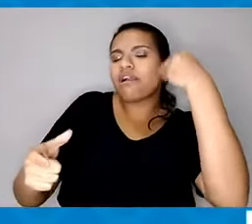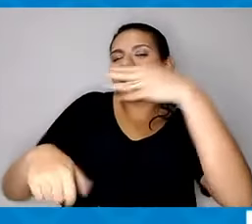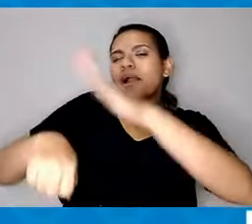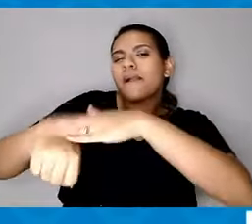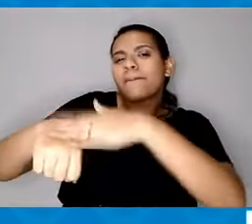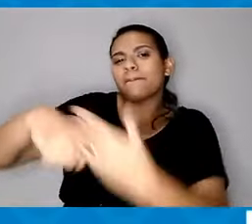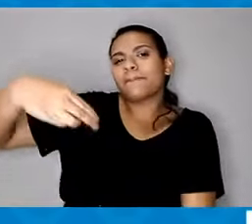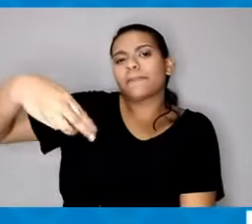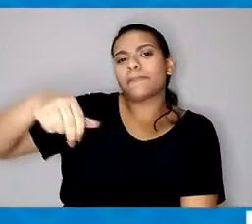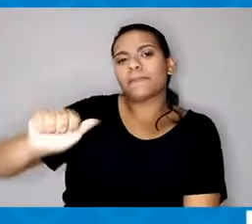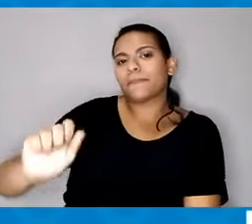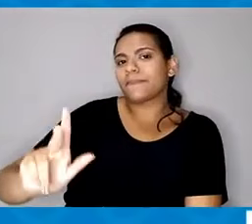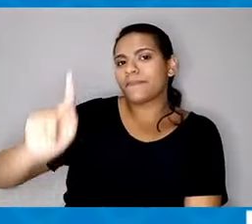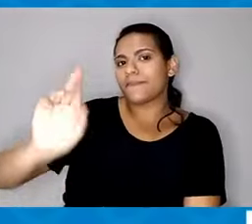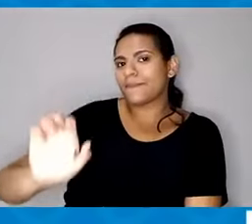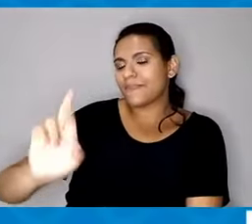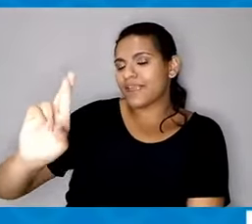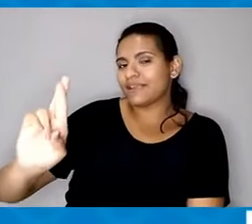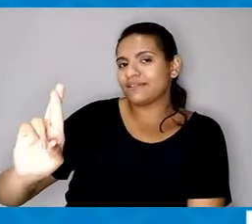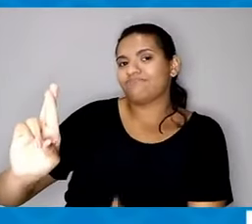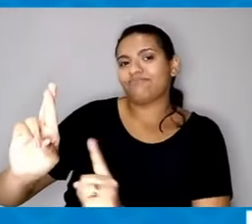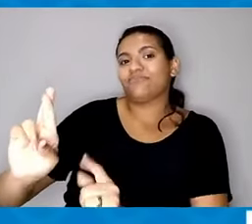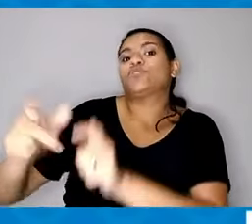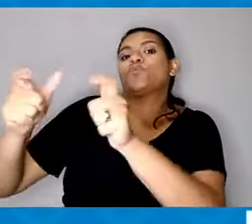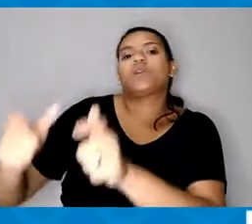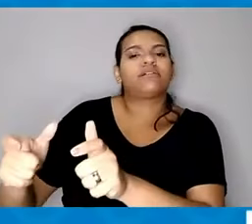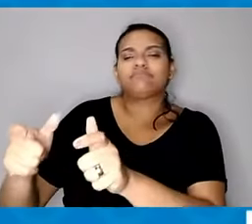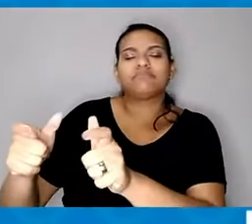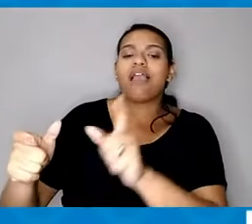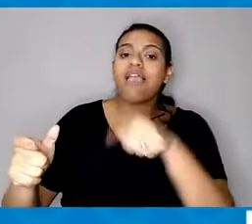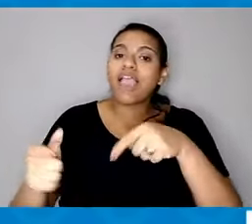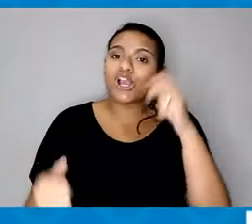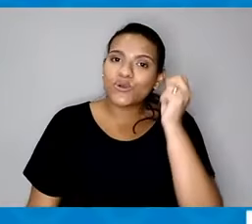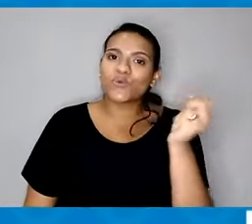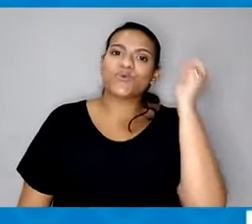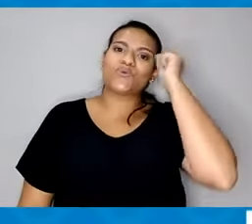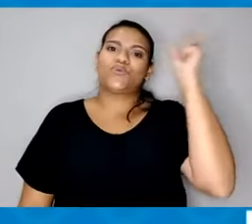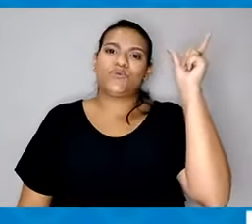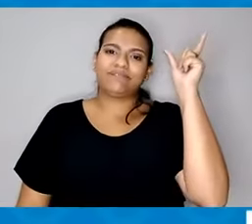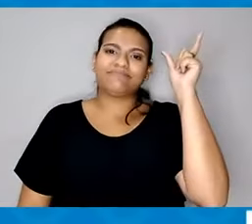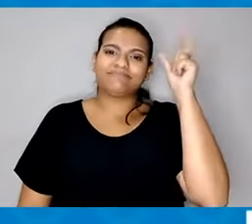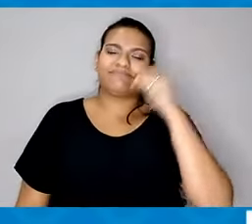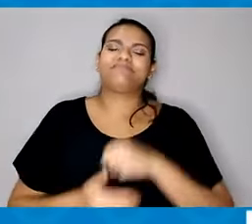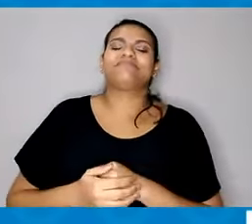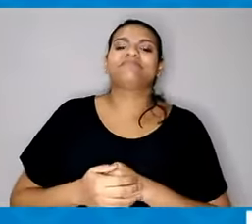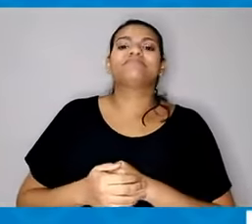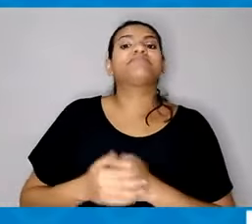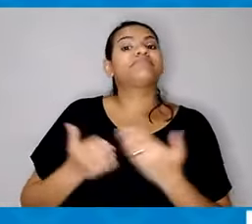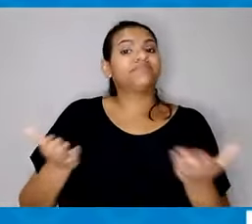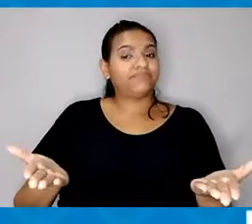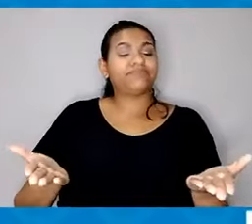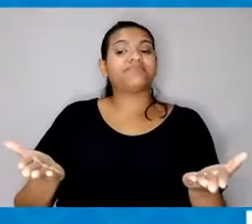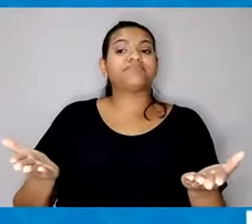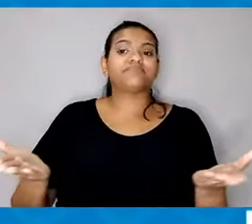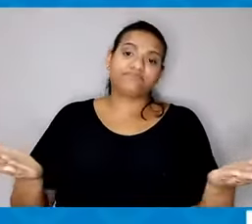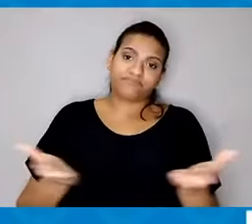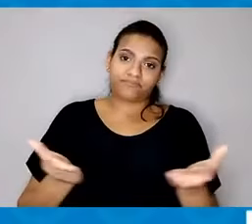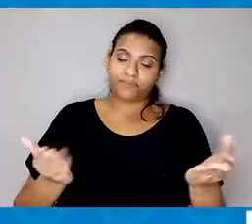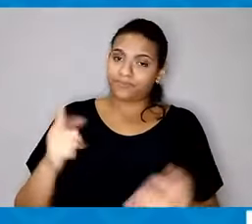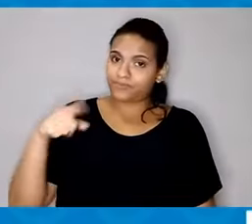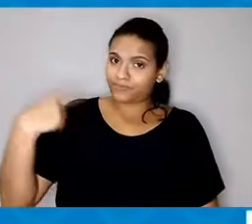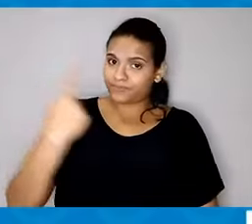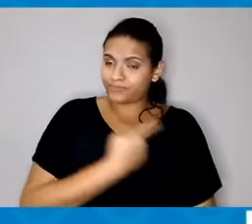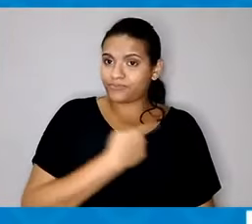nesse início. Agora, num segundo momento, nós vamos ter que fazer um esforço mais coletivo,